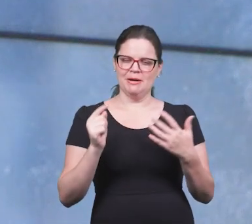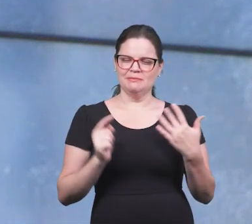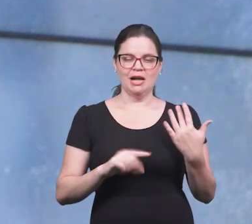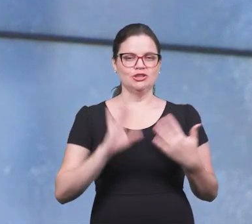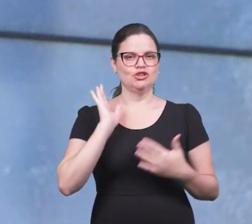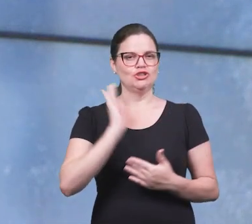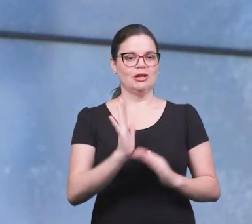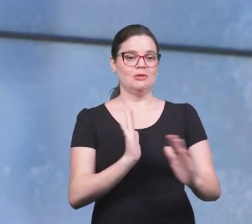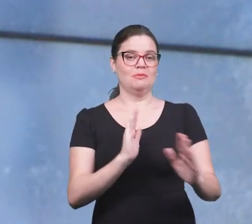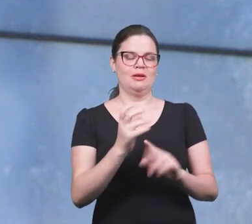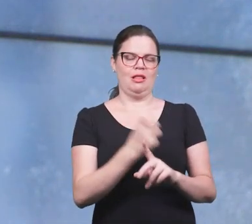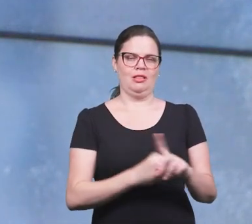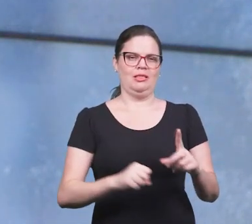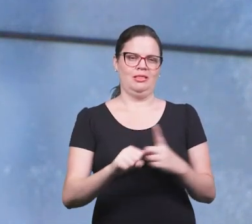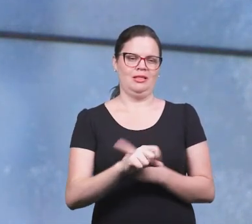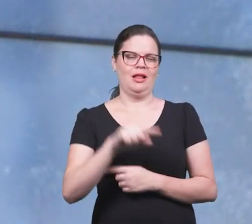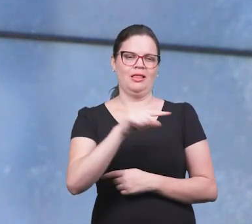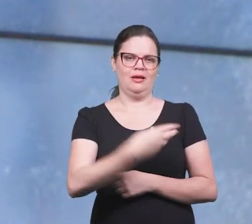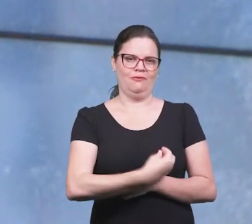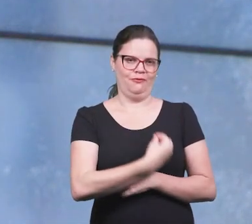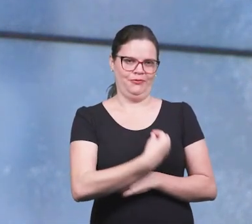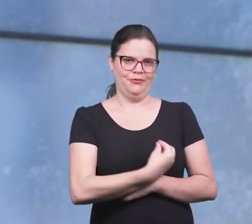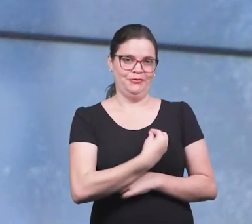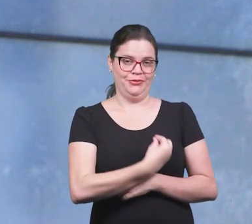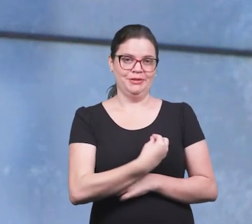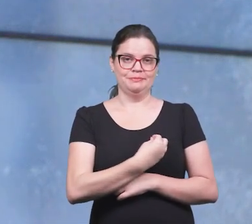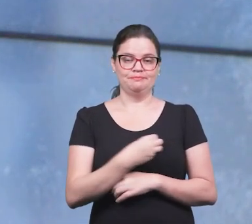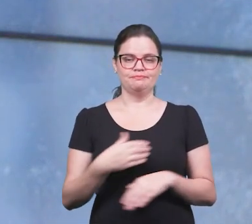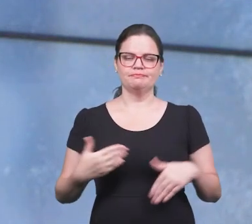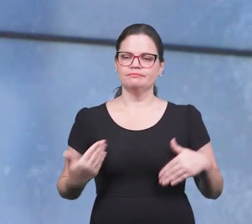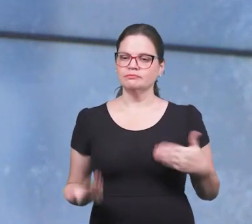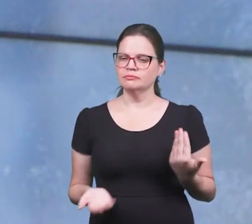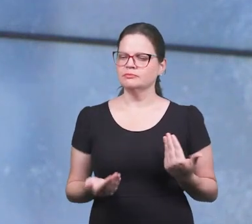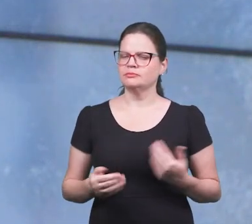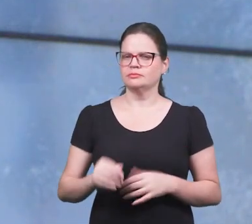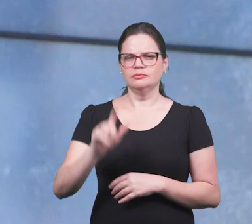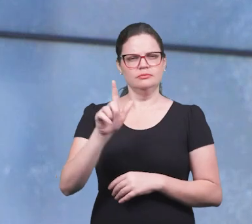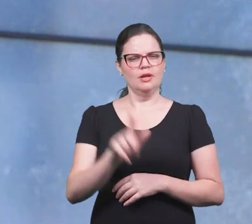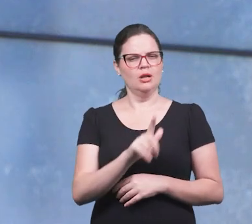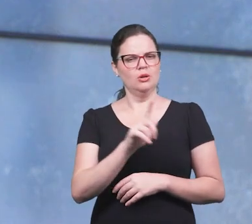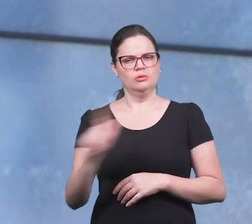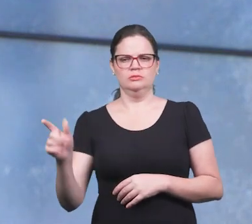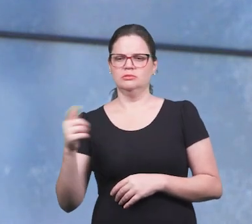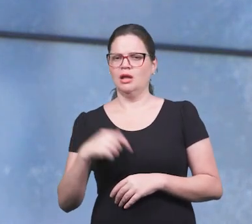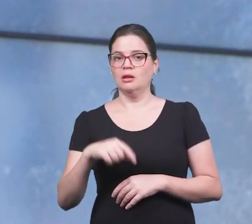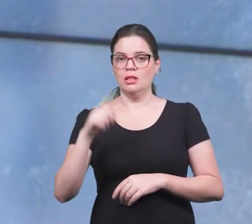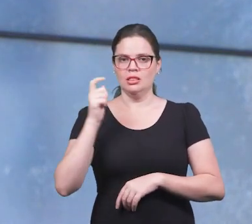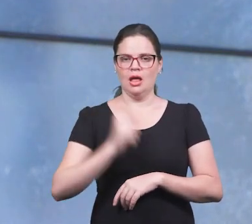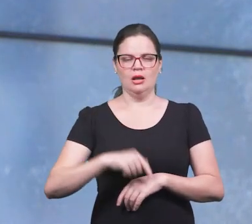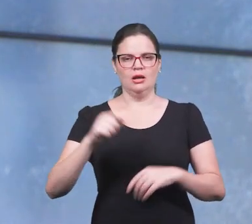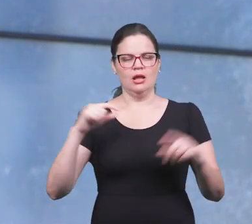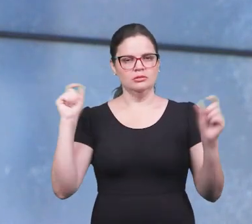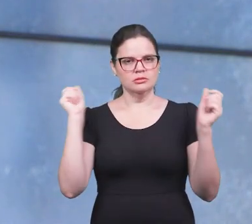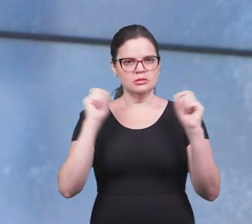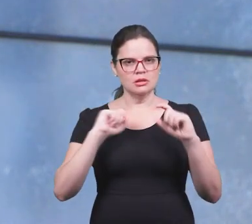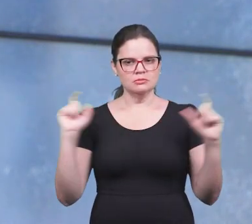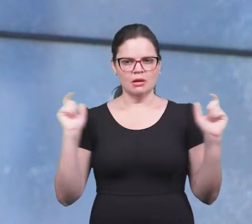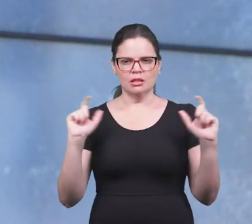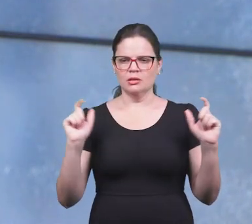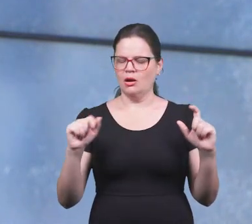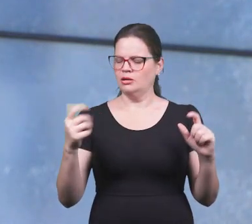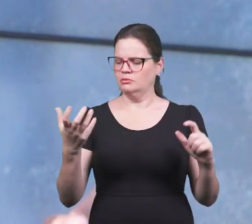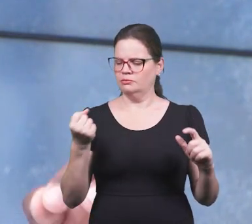tudo contribuiu para que Martinho Lutero se levantasse ali e fizesse aquelas